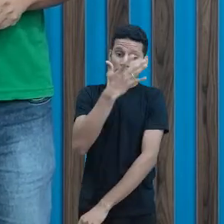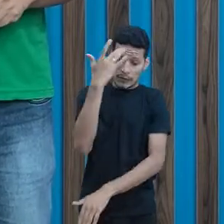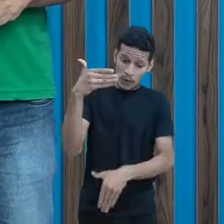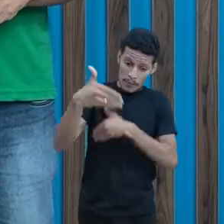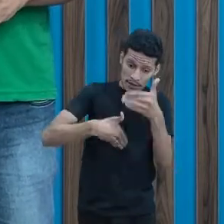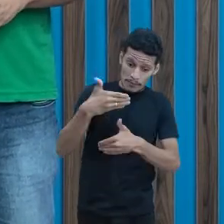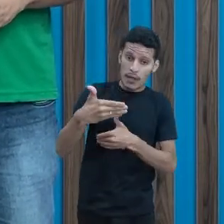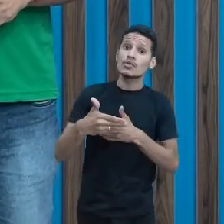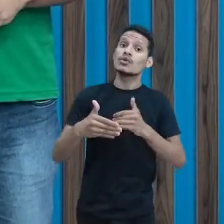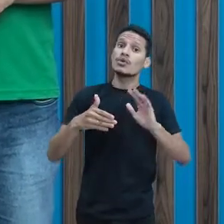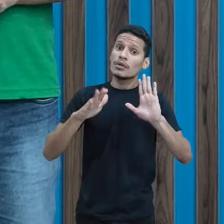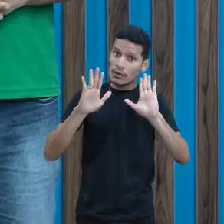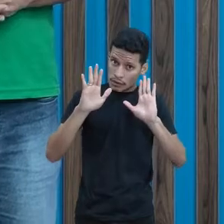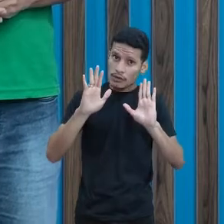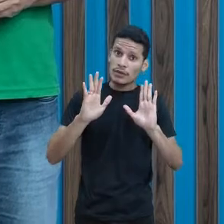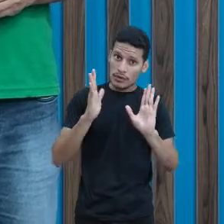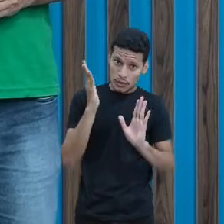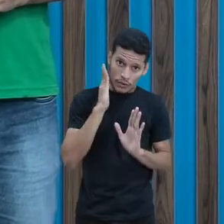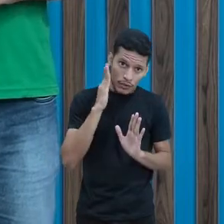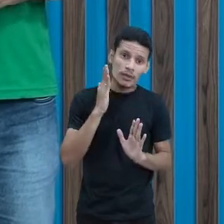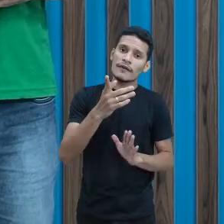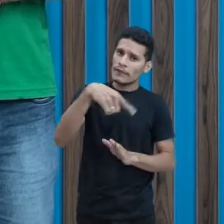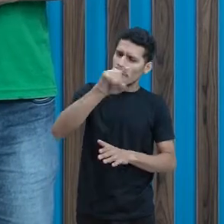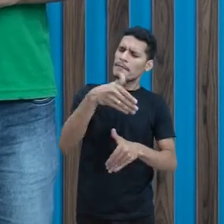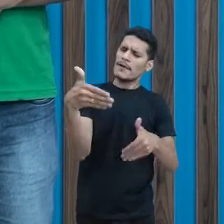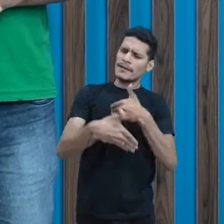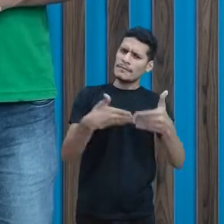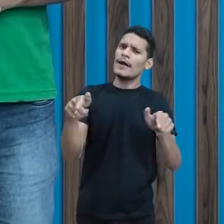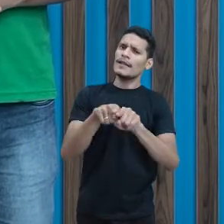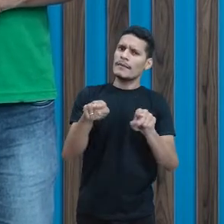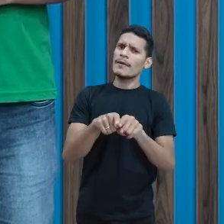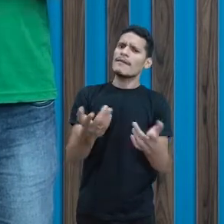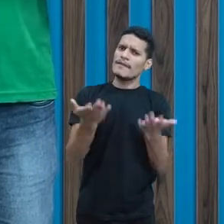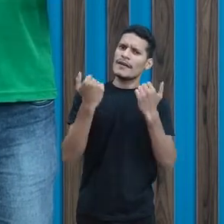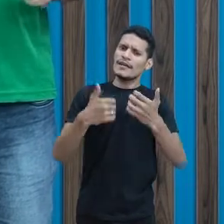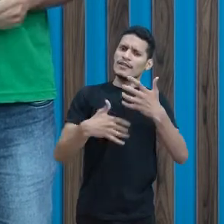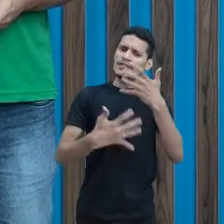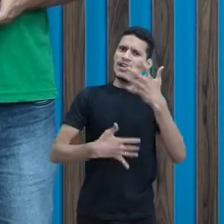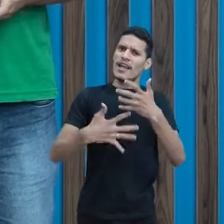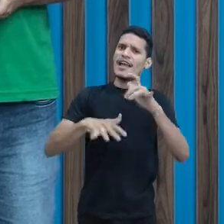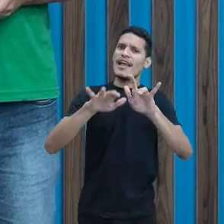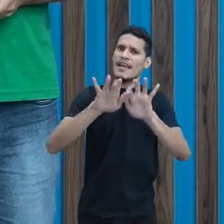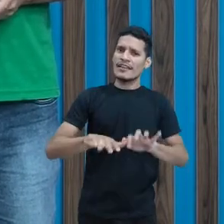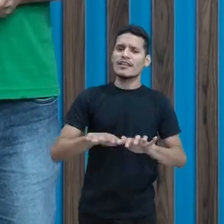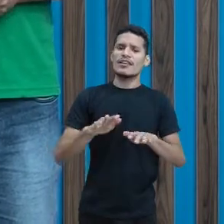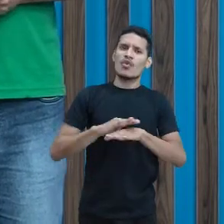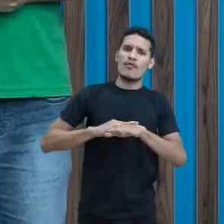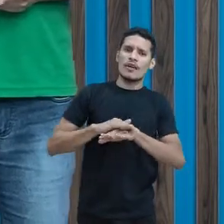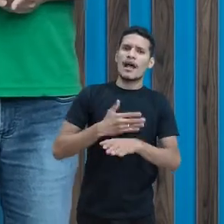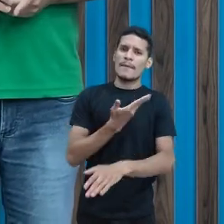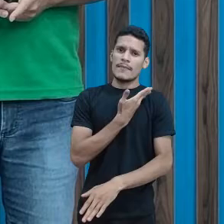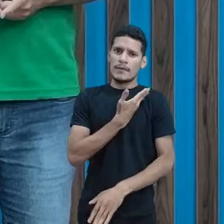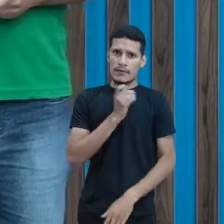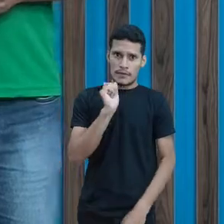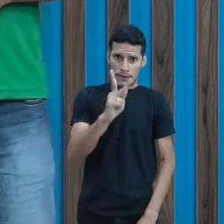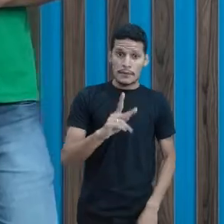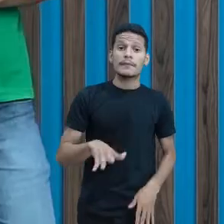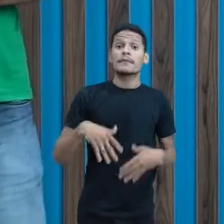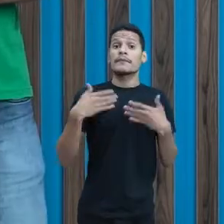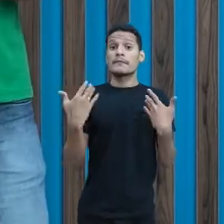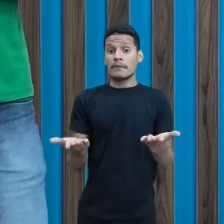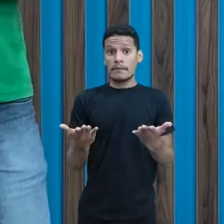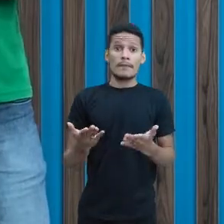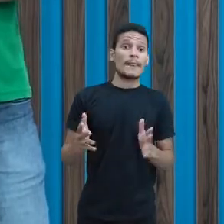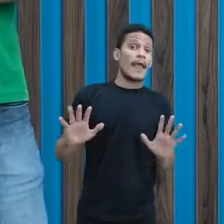né? Tá participando. Então, vamos participar também, vamos entrar em um chat, né? Falar com os colegas. Gente, ó, então é isso, a